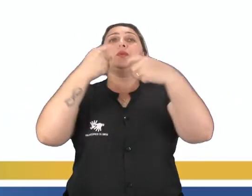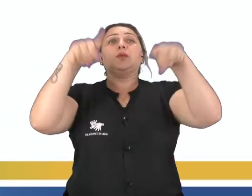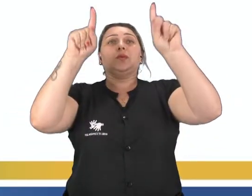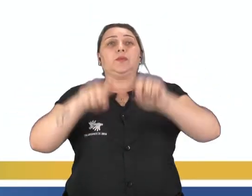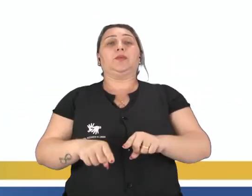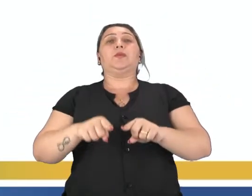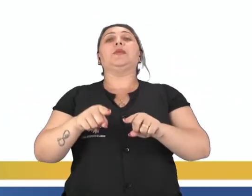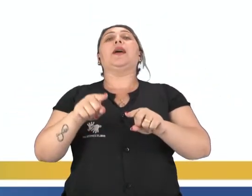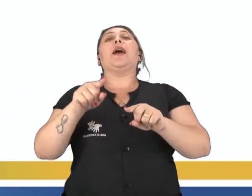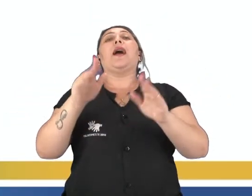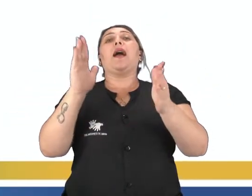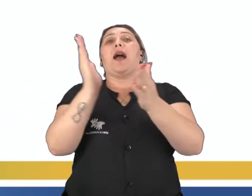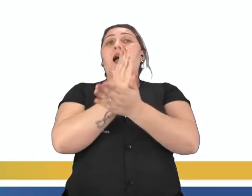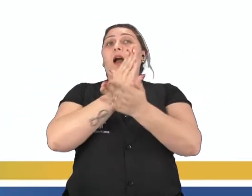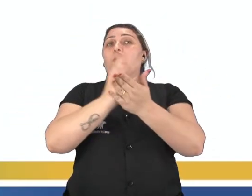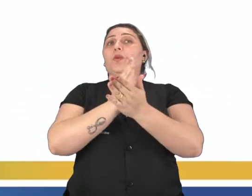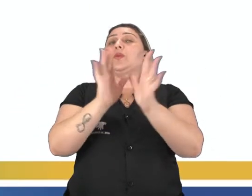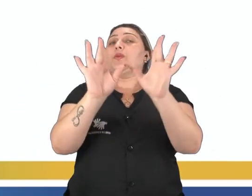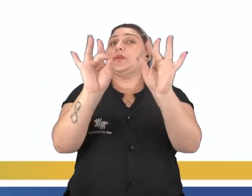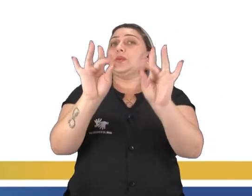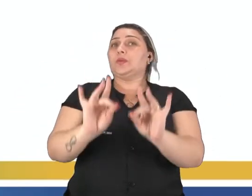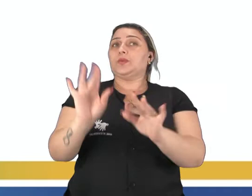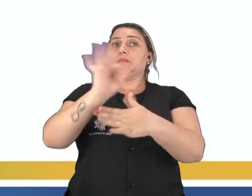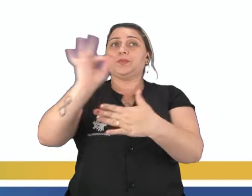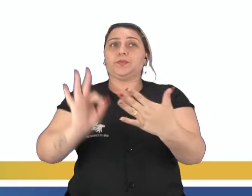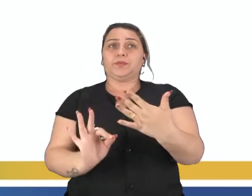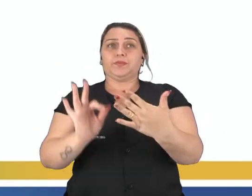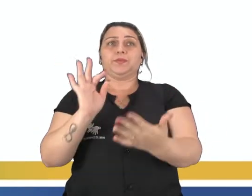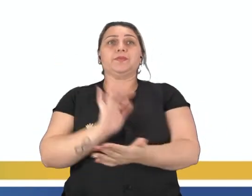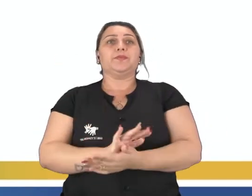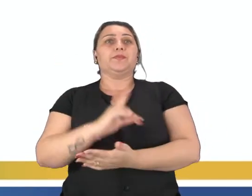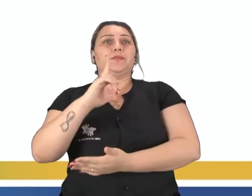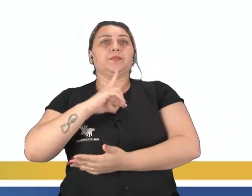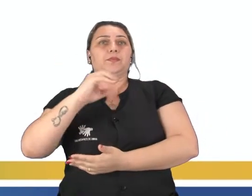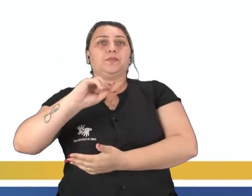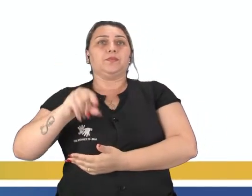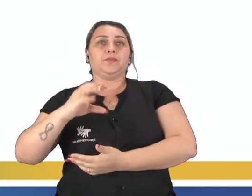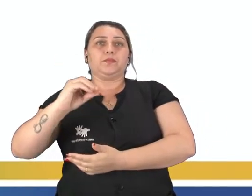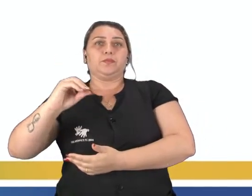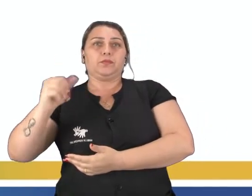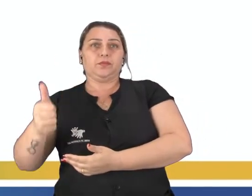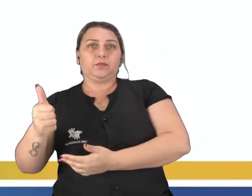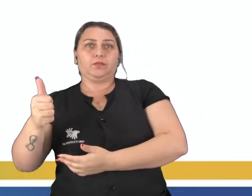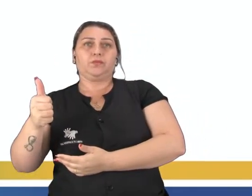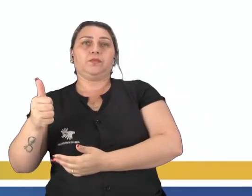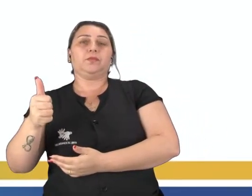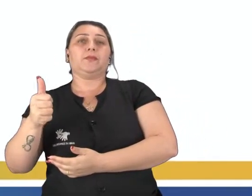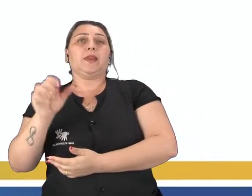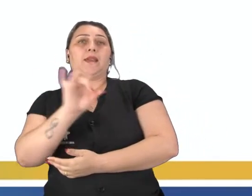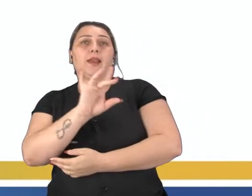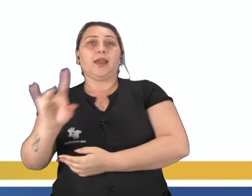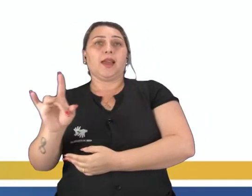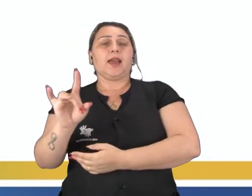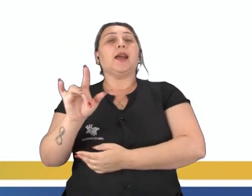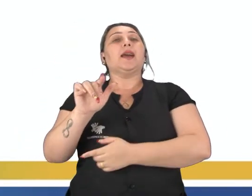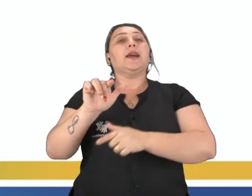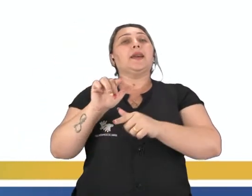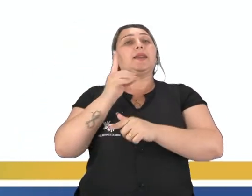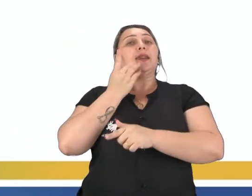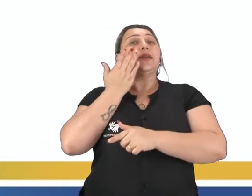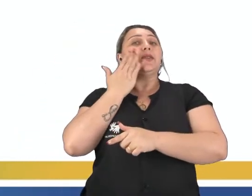critérios. Veja a seguir parte desses critérios. Ela tem 0,001 ponto para cada dia